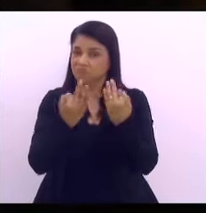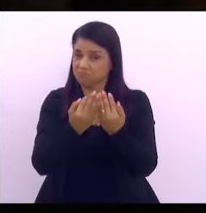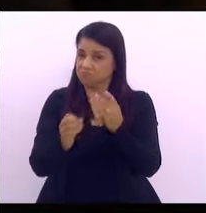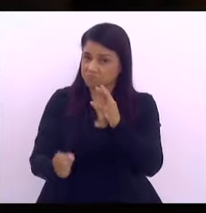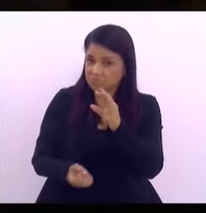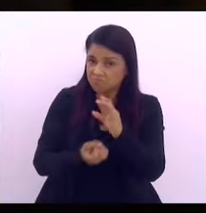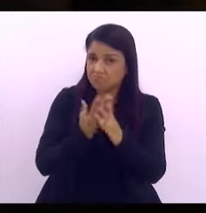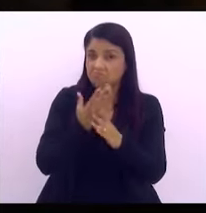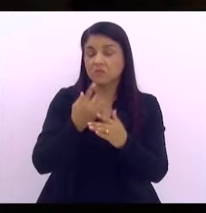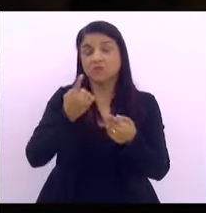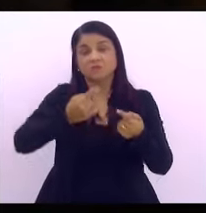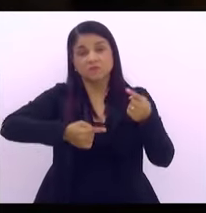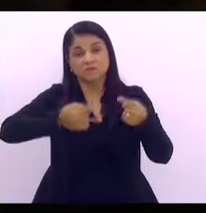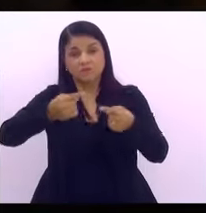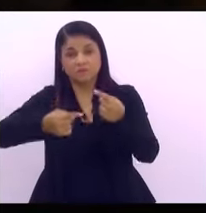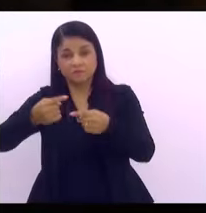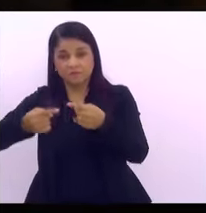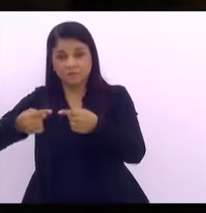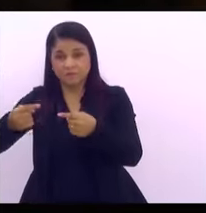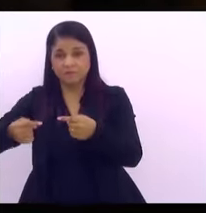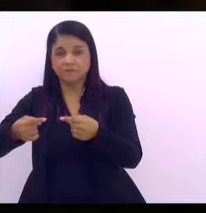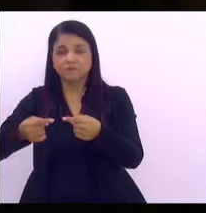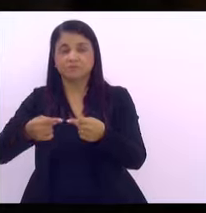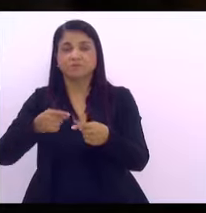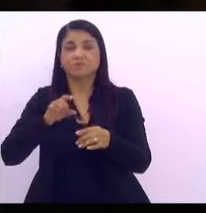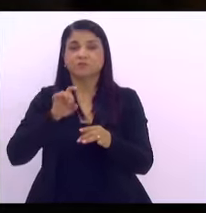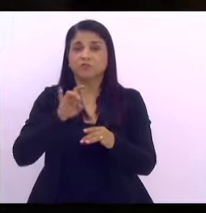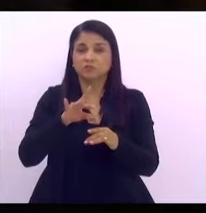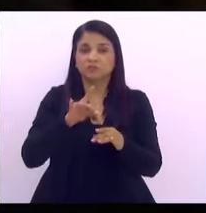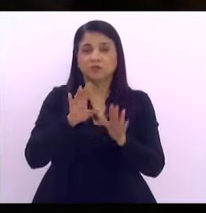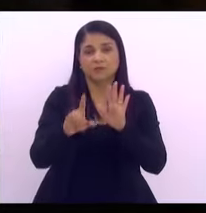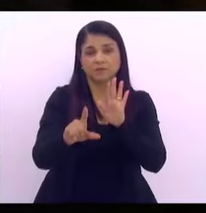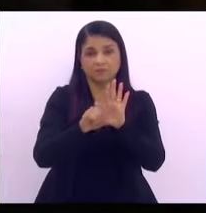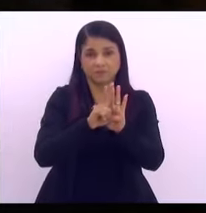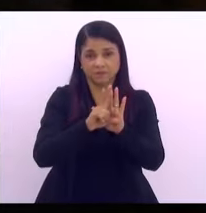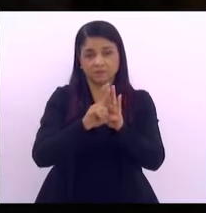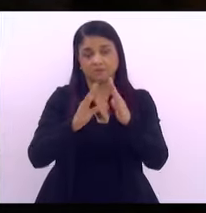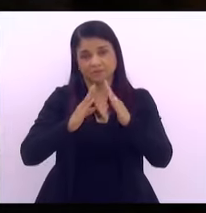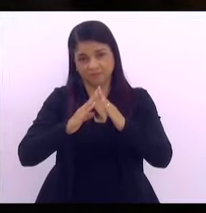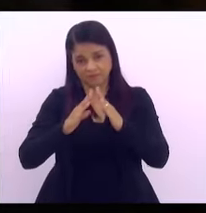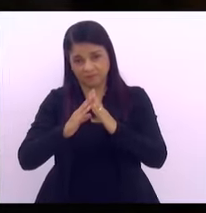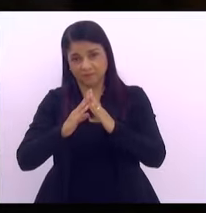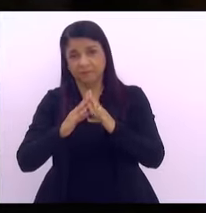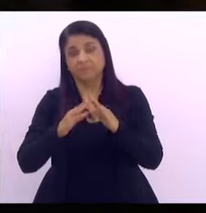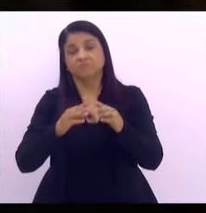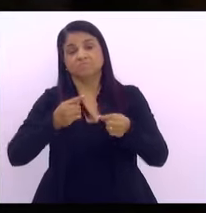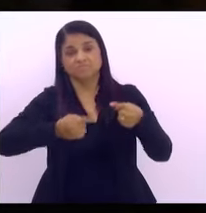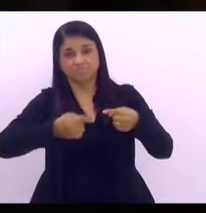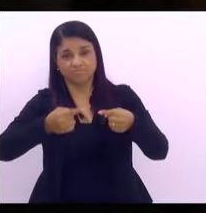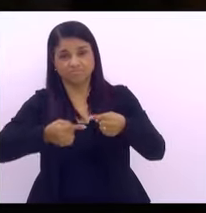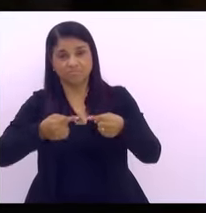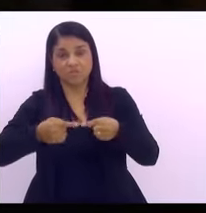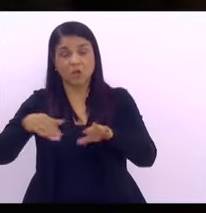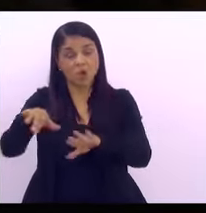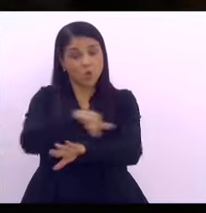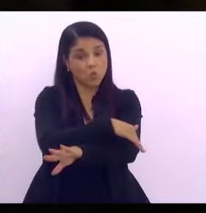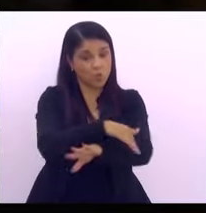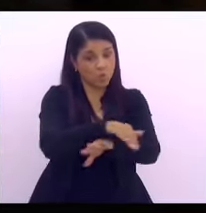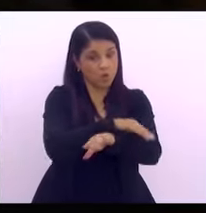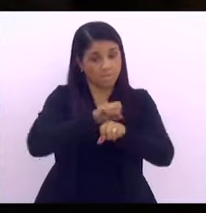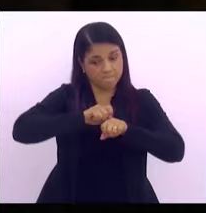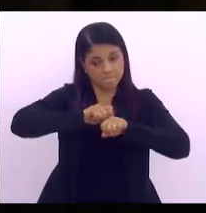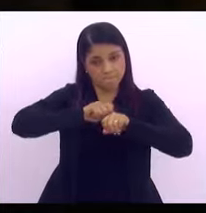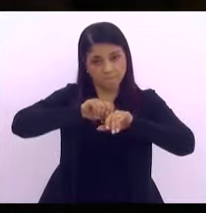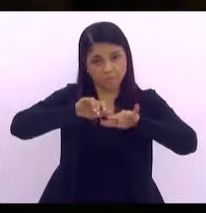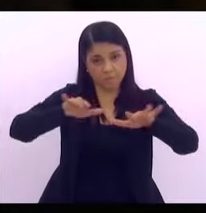esse debate, que está sendo travado não só nas casas legislativas, mas, felizmente, começou a ser travado nela, ganha as ruas,